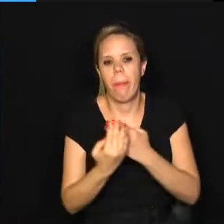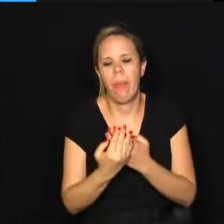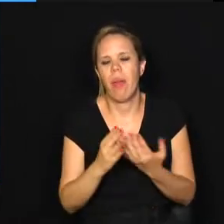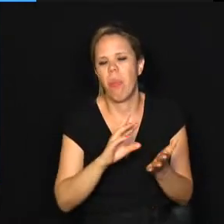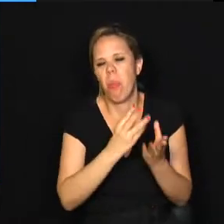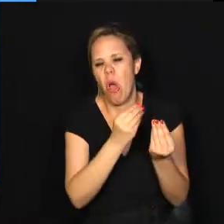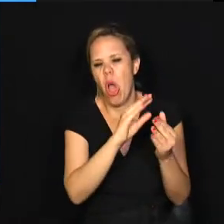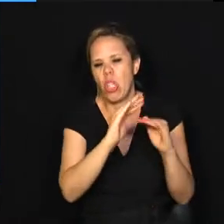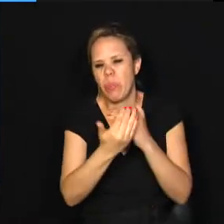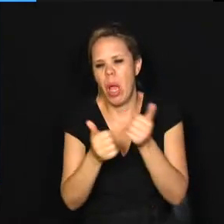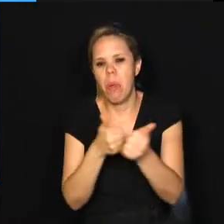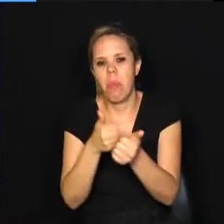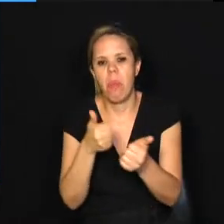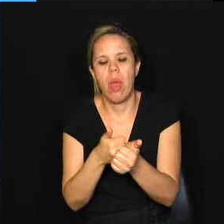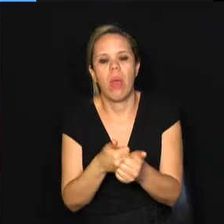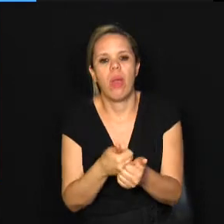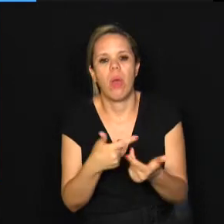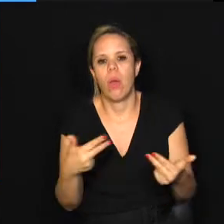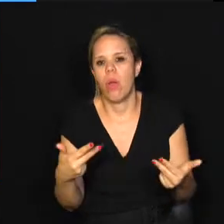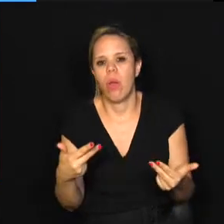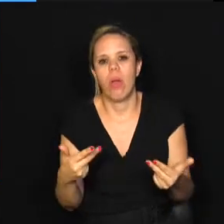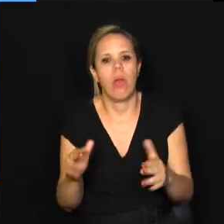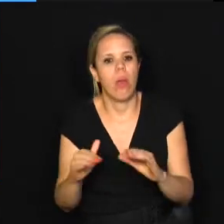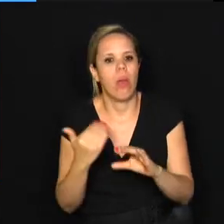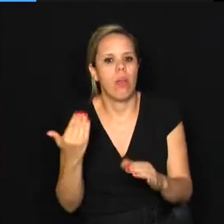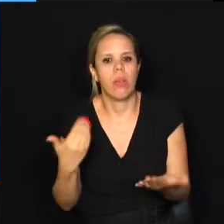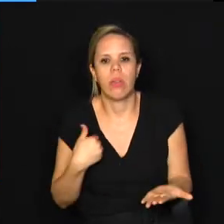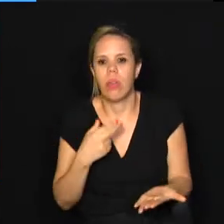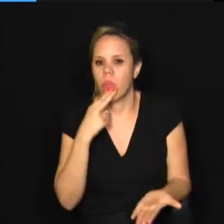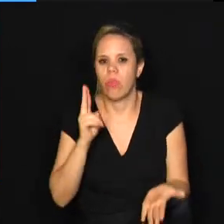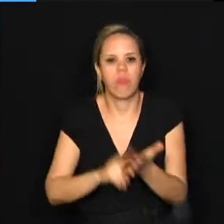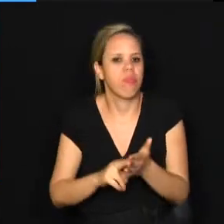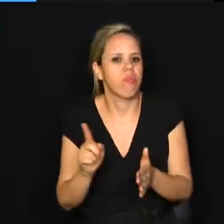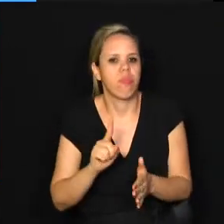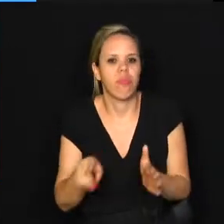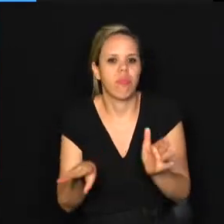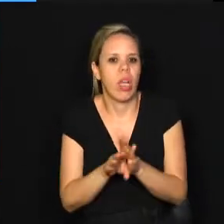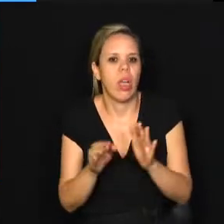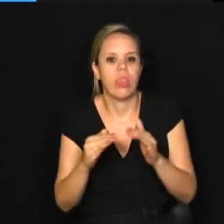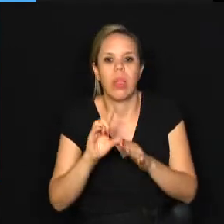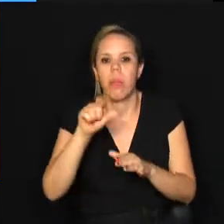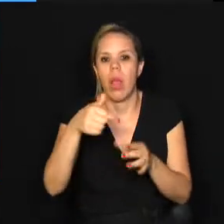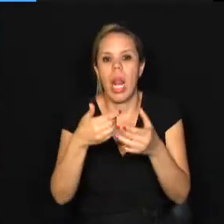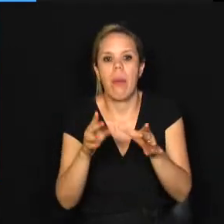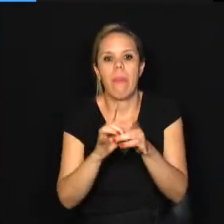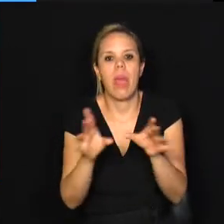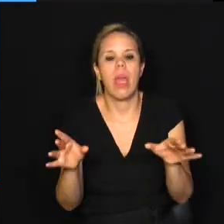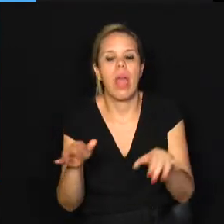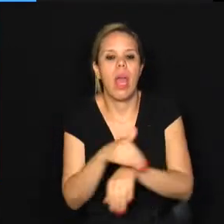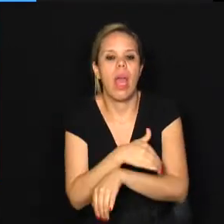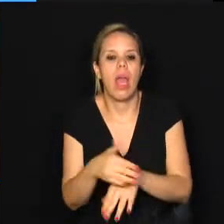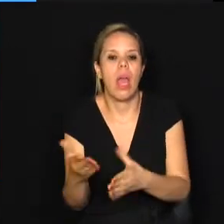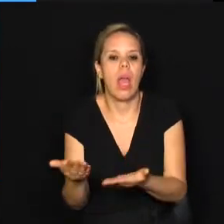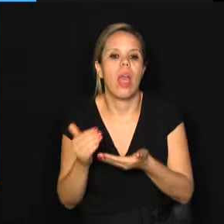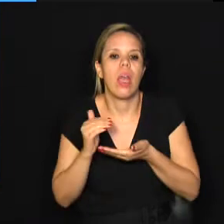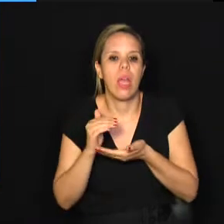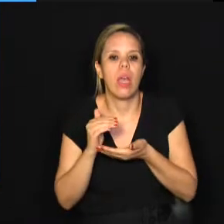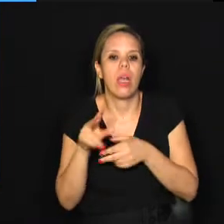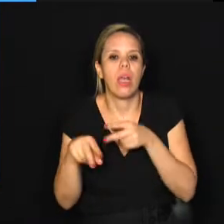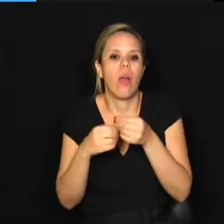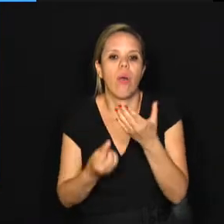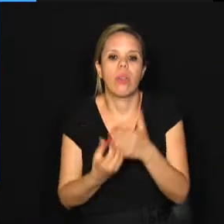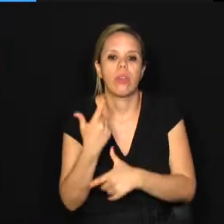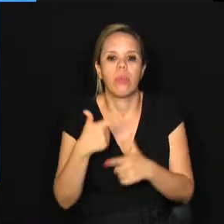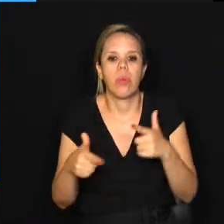para saber quais eram as ruas que não estavam recebendo correspondência. E quando liberaram algumas ruas para receber encomenda do Correio, aconteceu